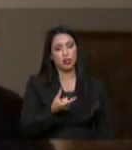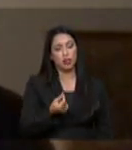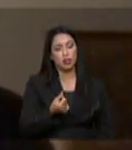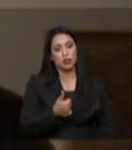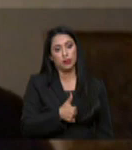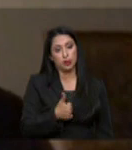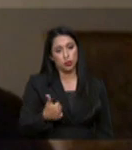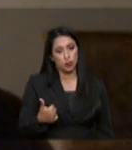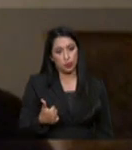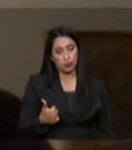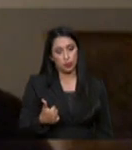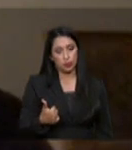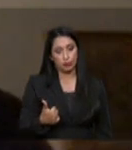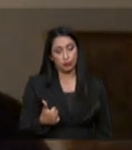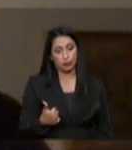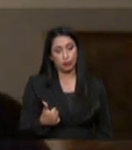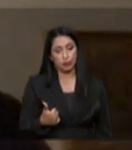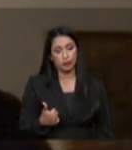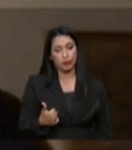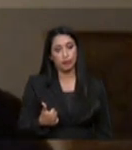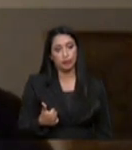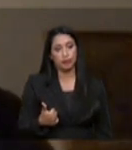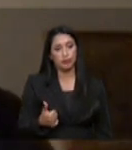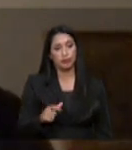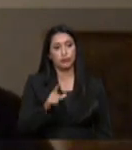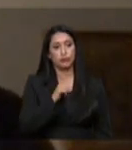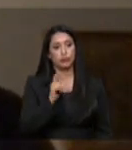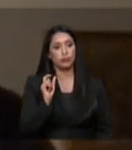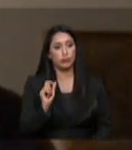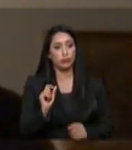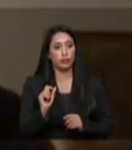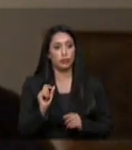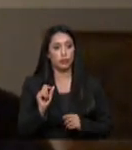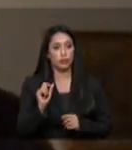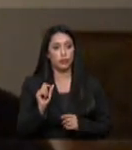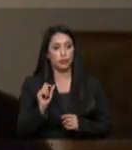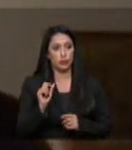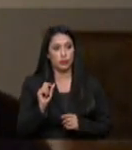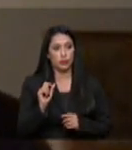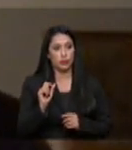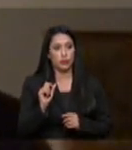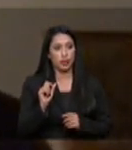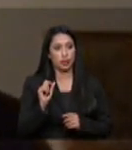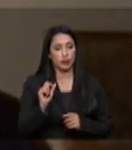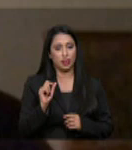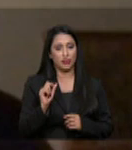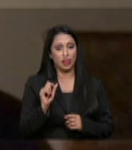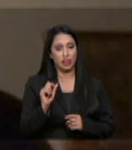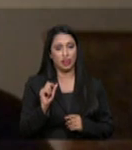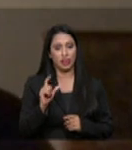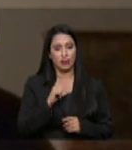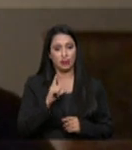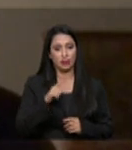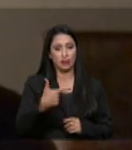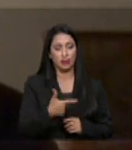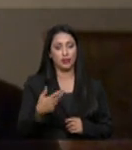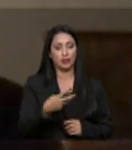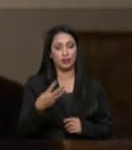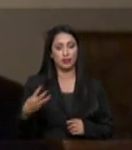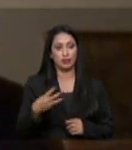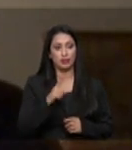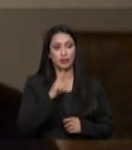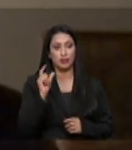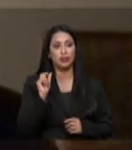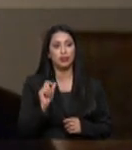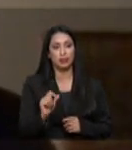21 em relação às quais haveria o enquadramento no artigo 23 Inciso 4